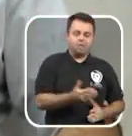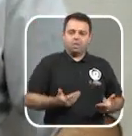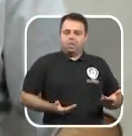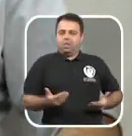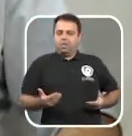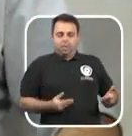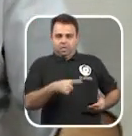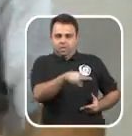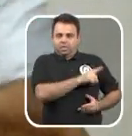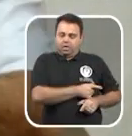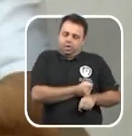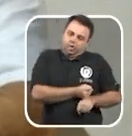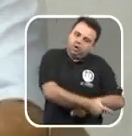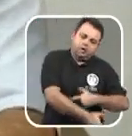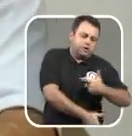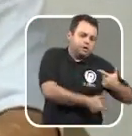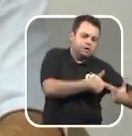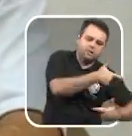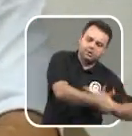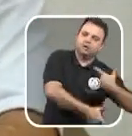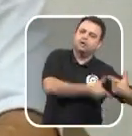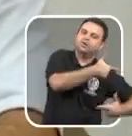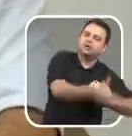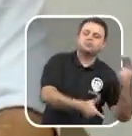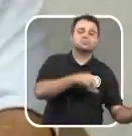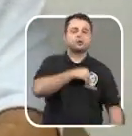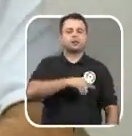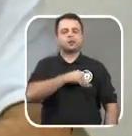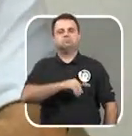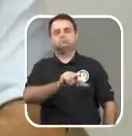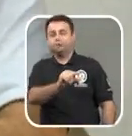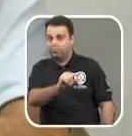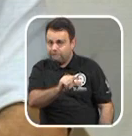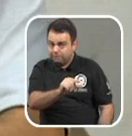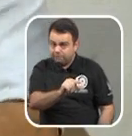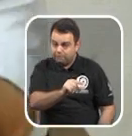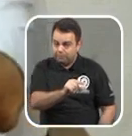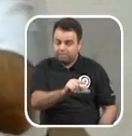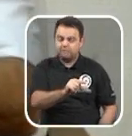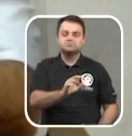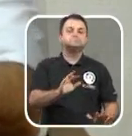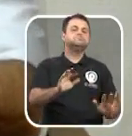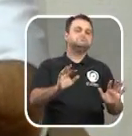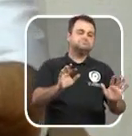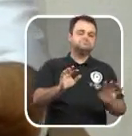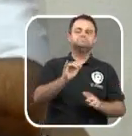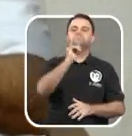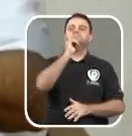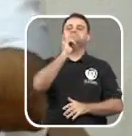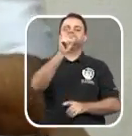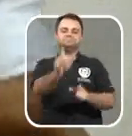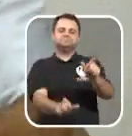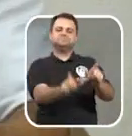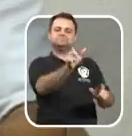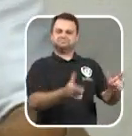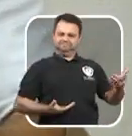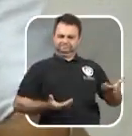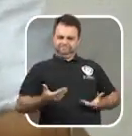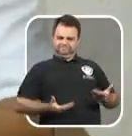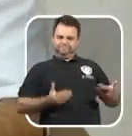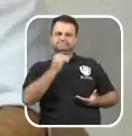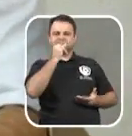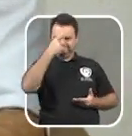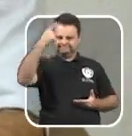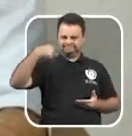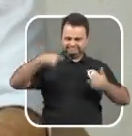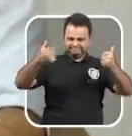trabalhador. Porque quando você tem, por exemplo, servidores esses que são desnecessários, ali, os técnicos em elétrica,